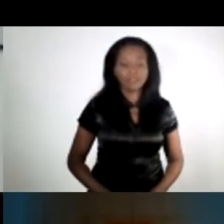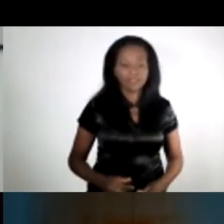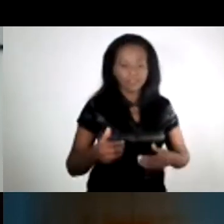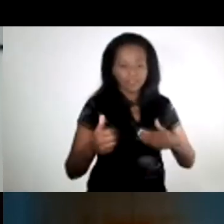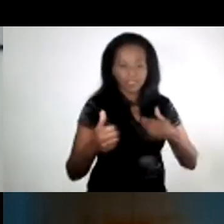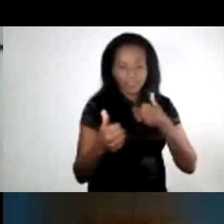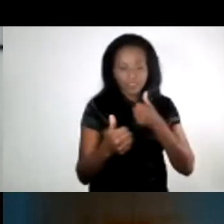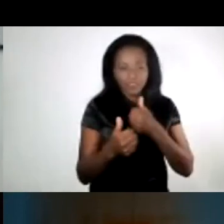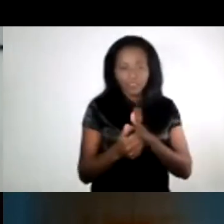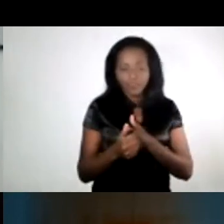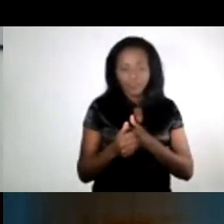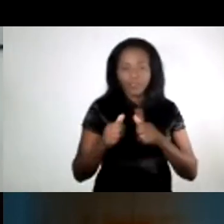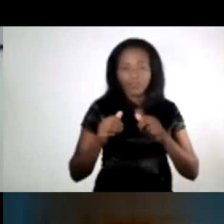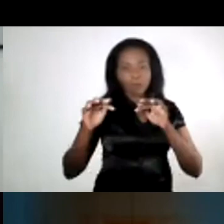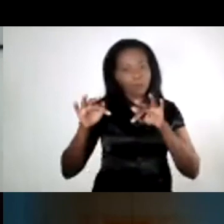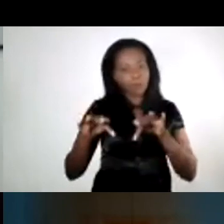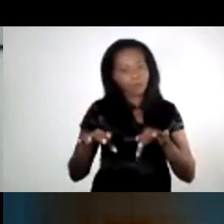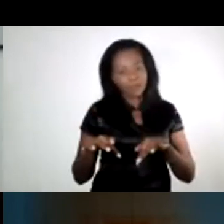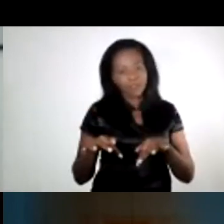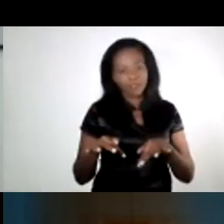para o final.